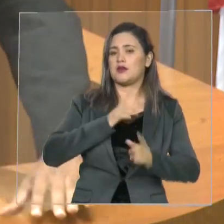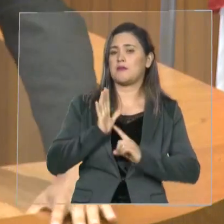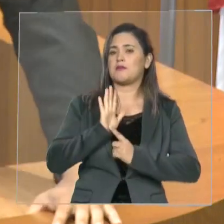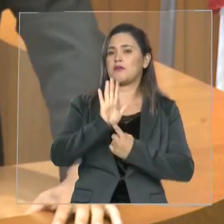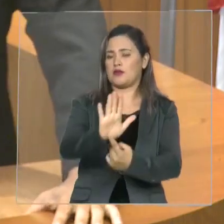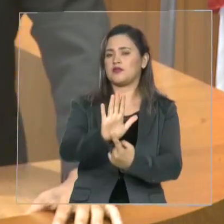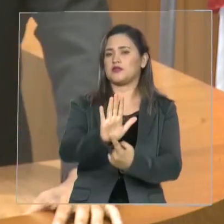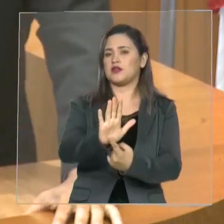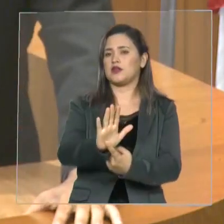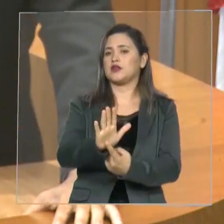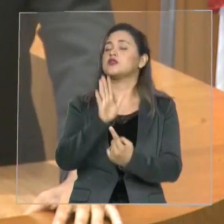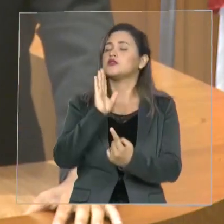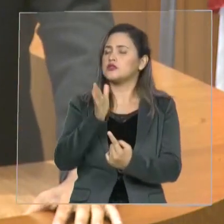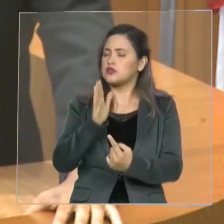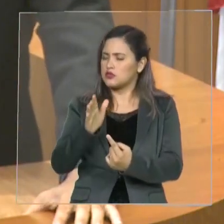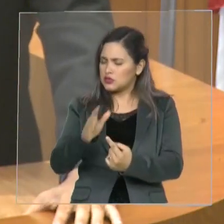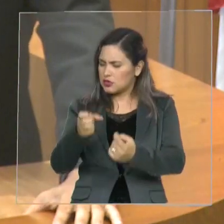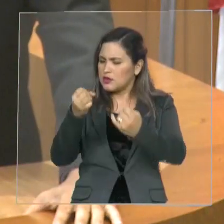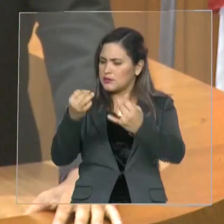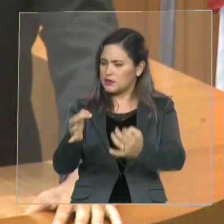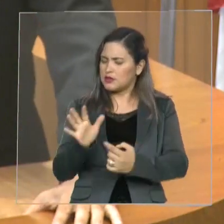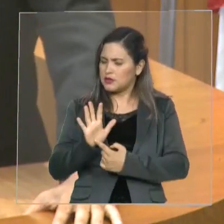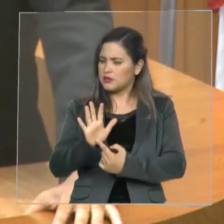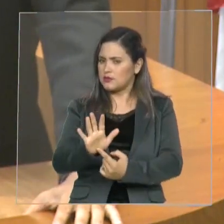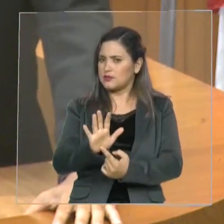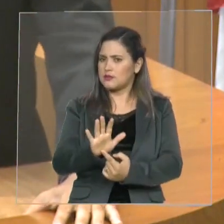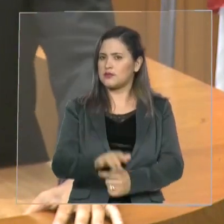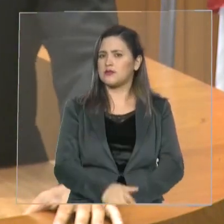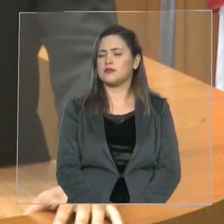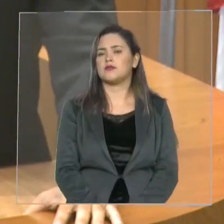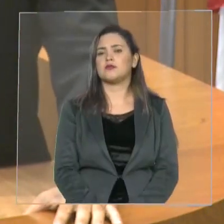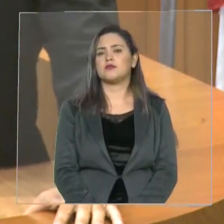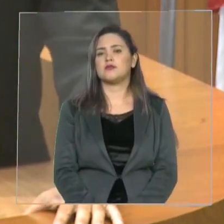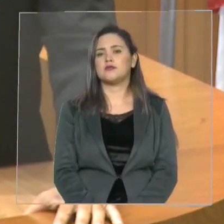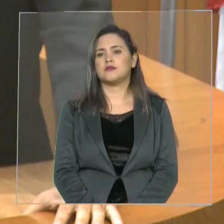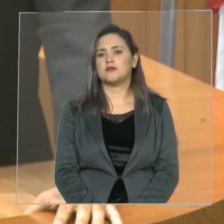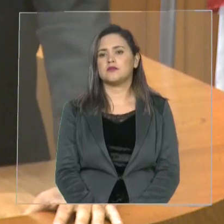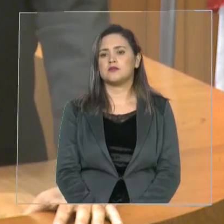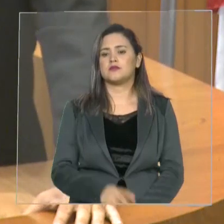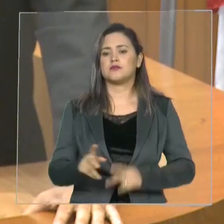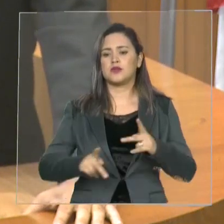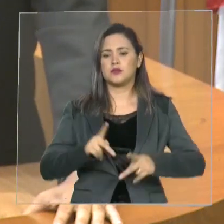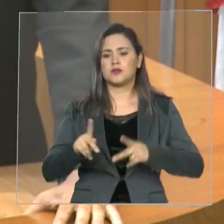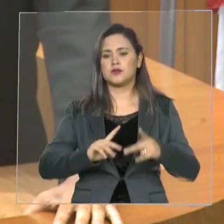E já deixei claro. Agora, como eu estou dizendo, o povo de Bacabal não é escravo.